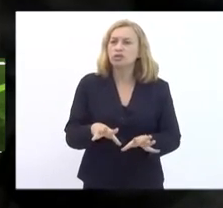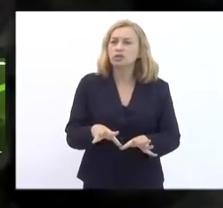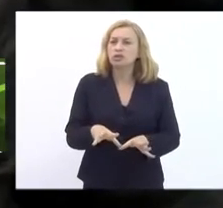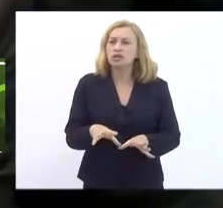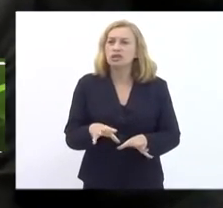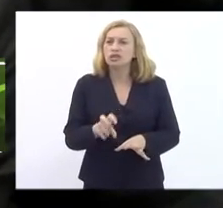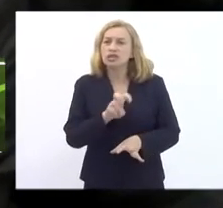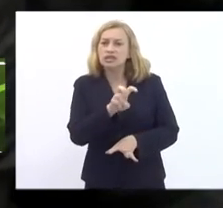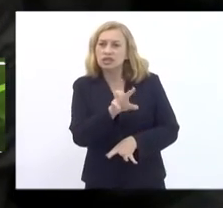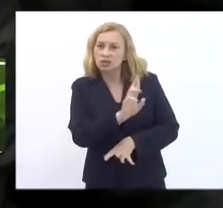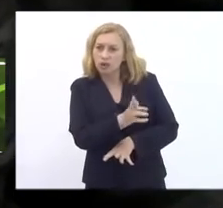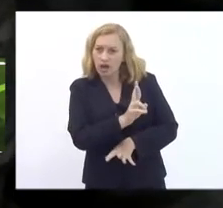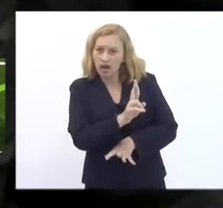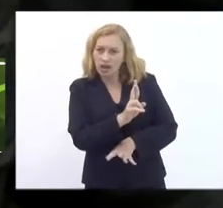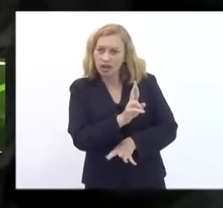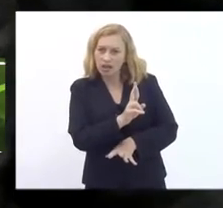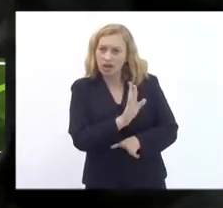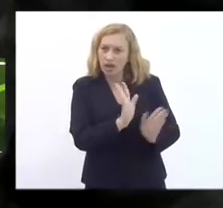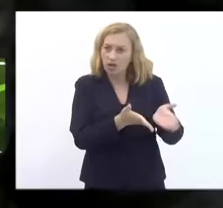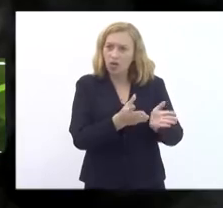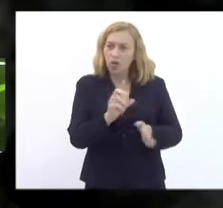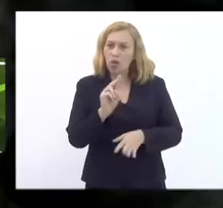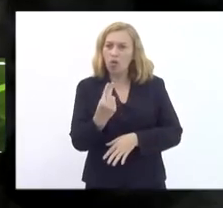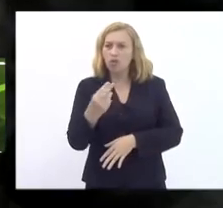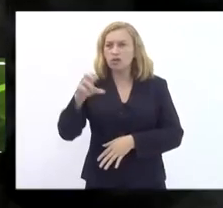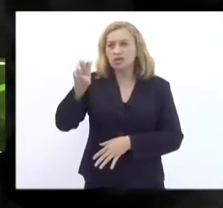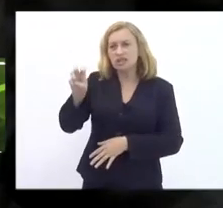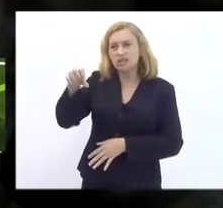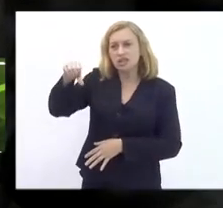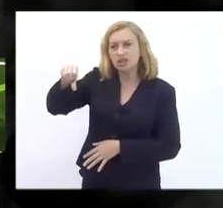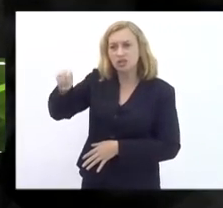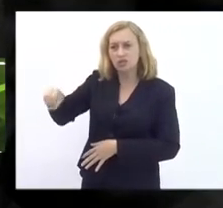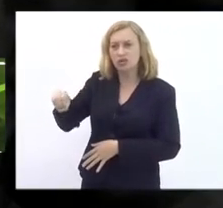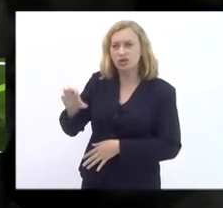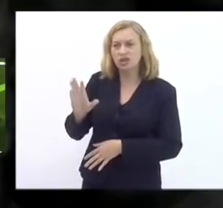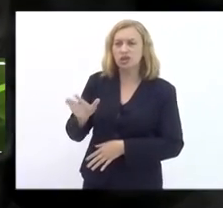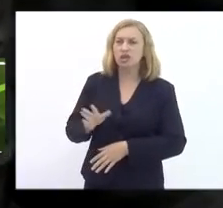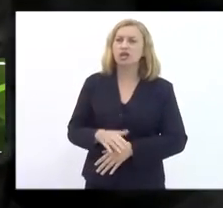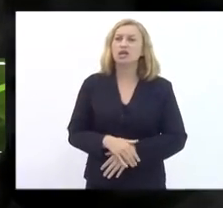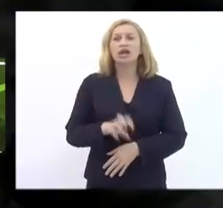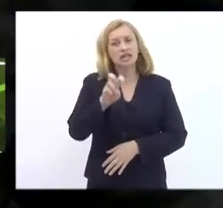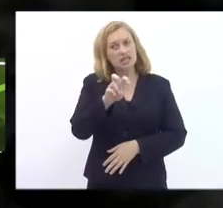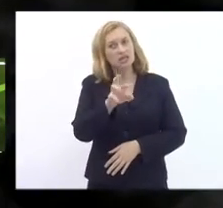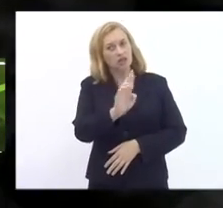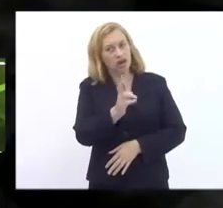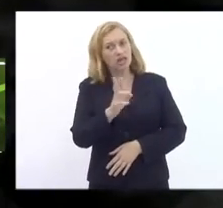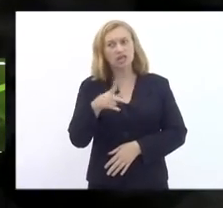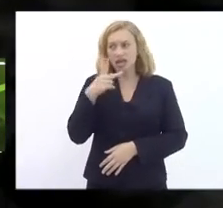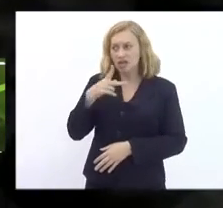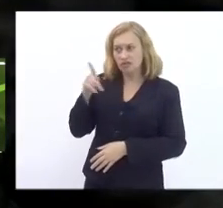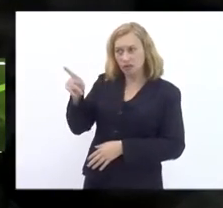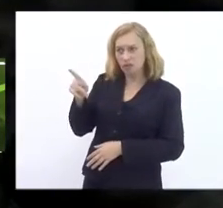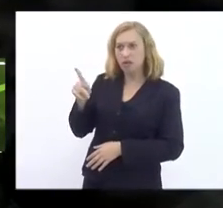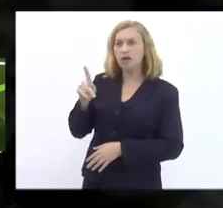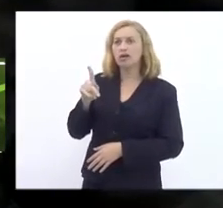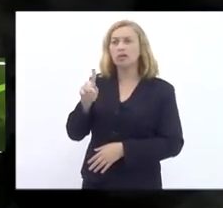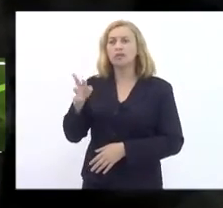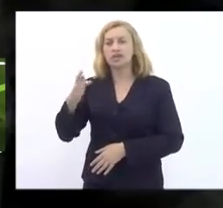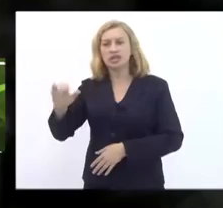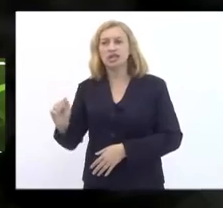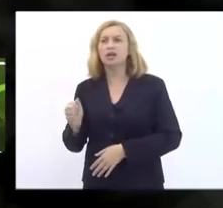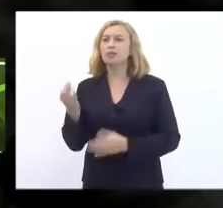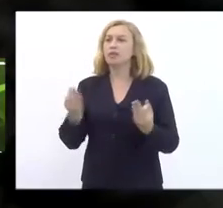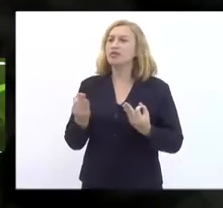seria R$ 5,00, que é a tarifa aplicada, ou R$ 5,90. R$ 5,00, a tarifa aplicada. É o que ela colocou clara, Priscila.